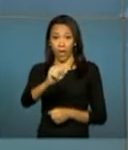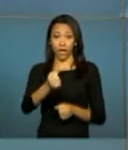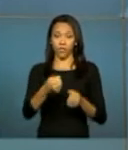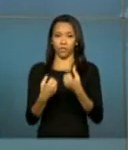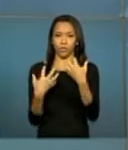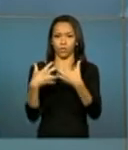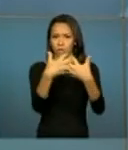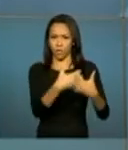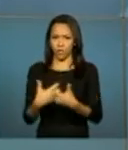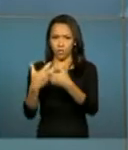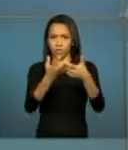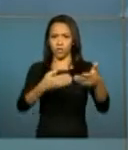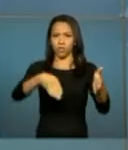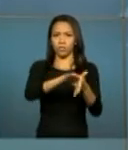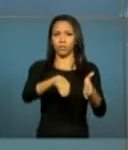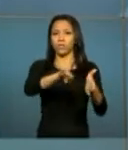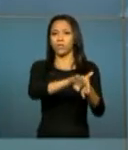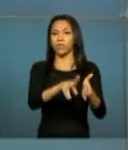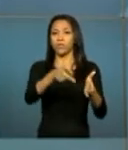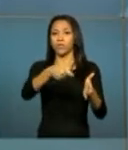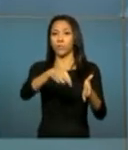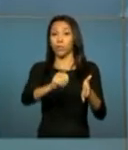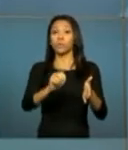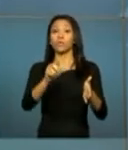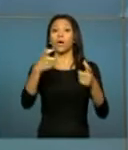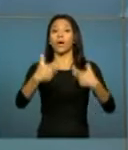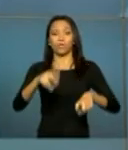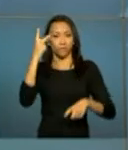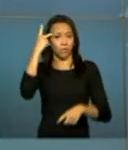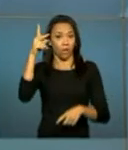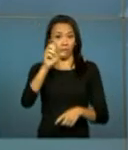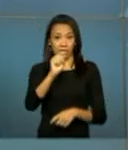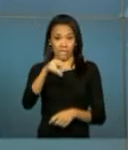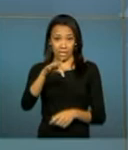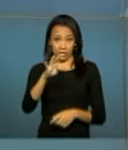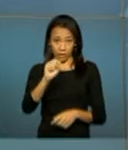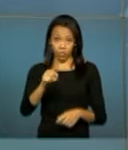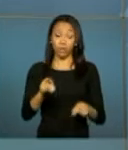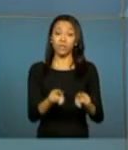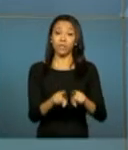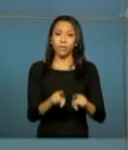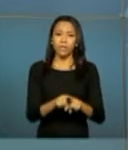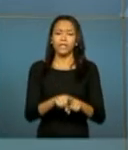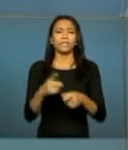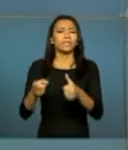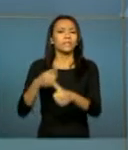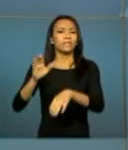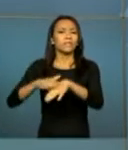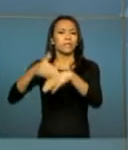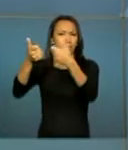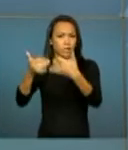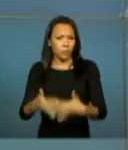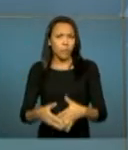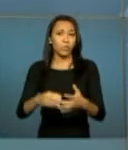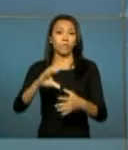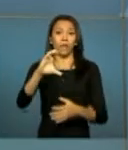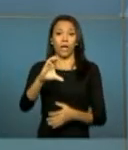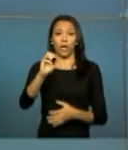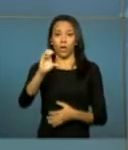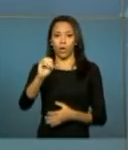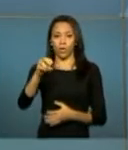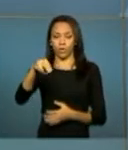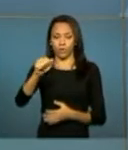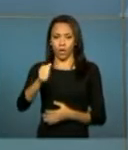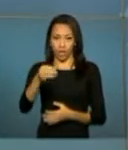no Porto de Santos e o sistema eletrônico de agendamento. Segundo o levantamento da Companhia Nacional de Abastecimento, a Conab,